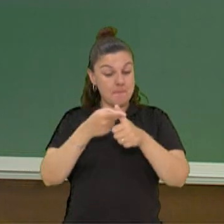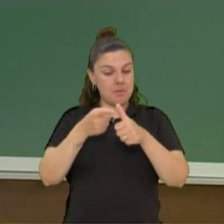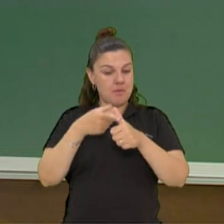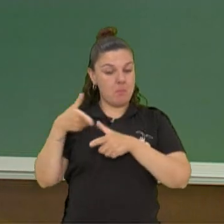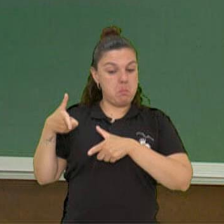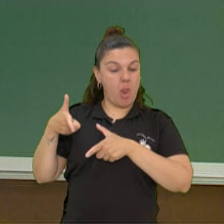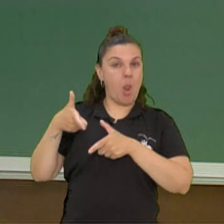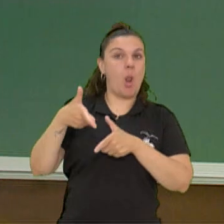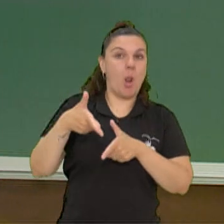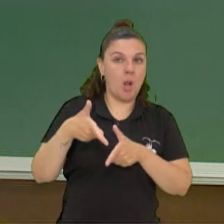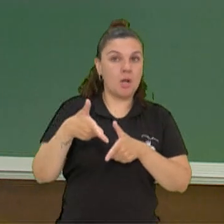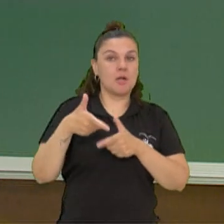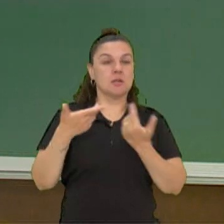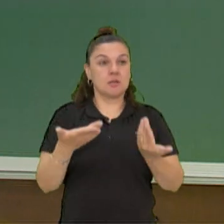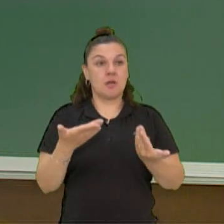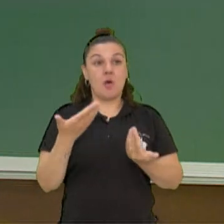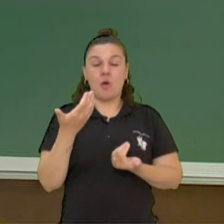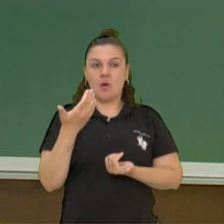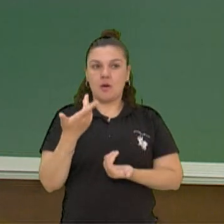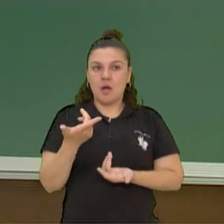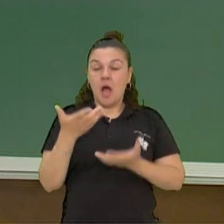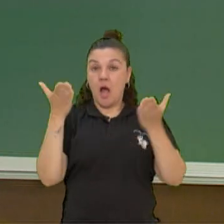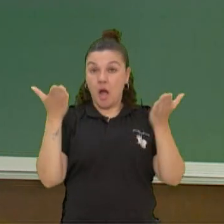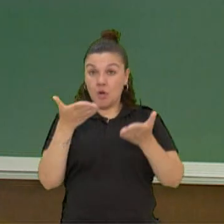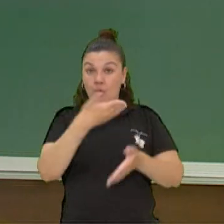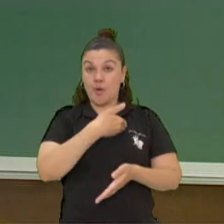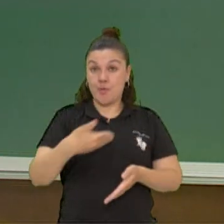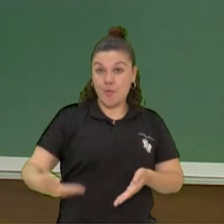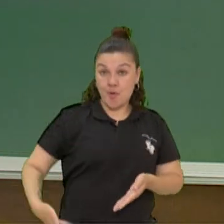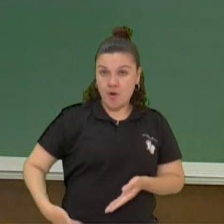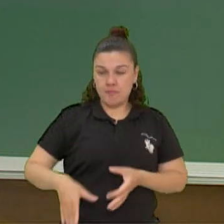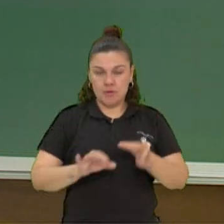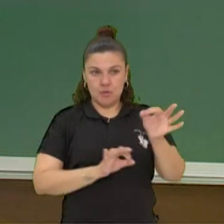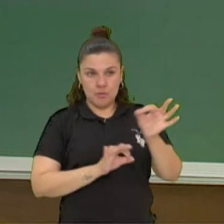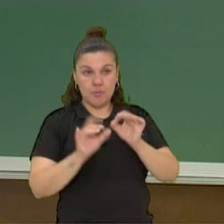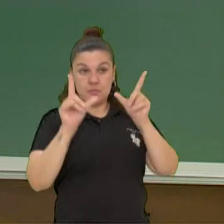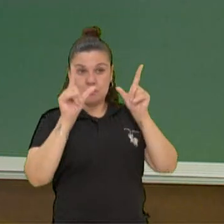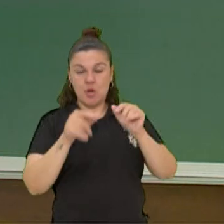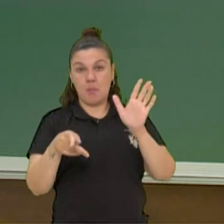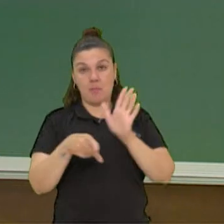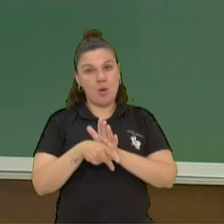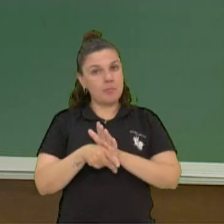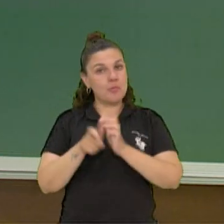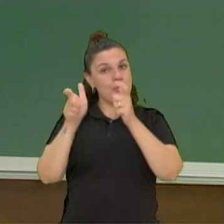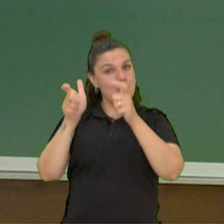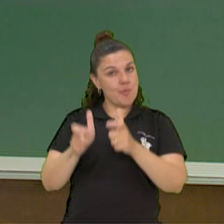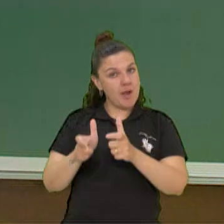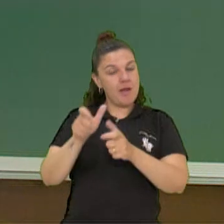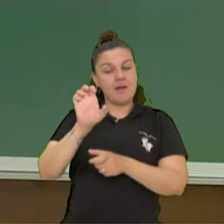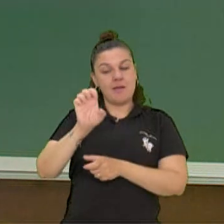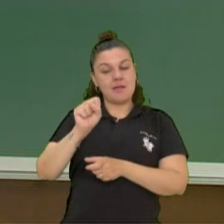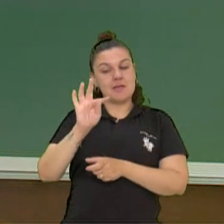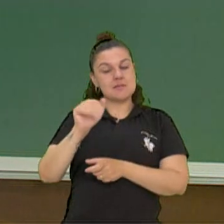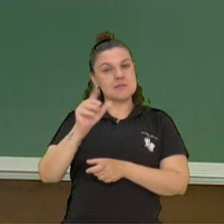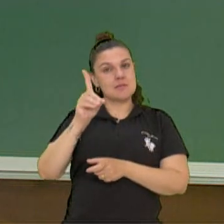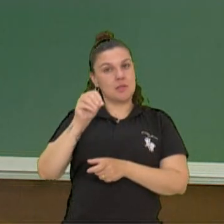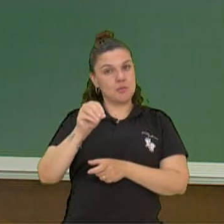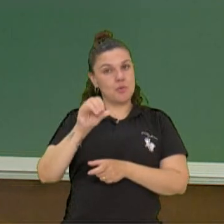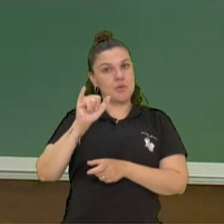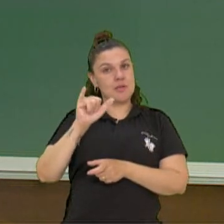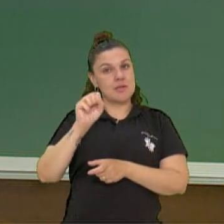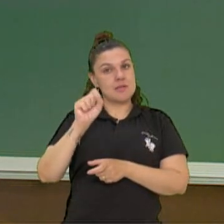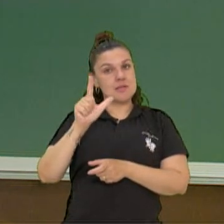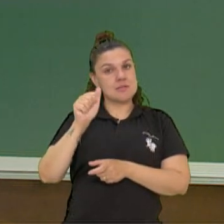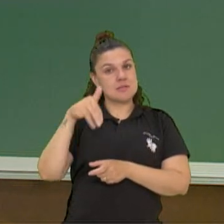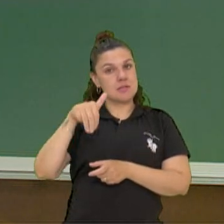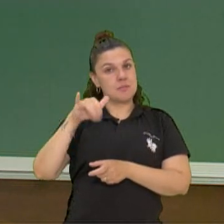11 anos. O governo está tentando lutar contra o crescimento do Estado Islâmico, que age em praticamente